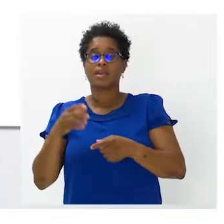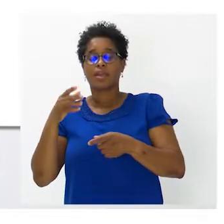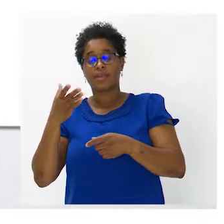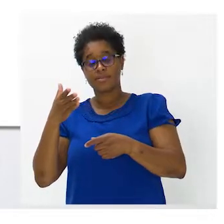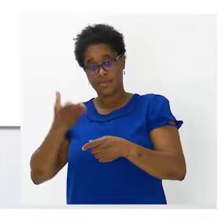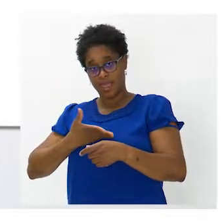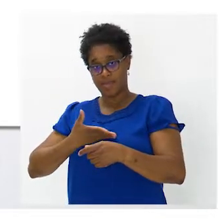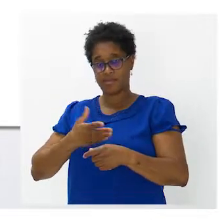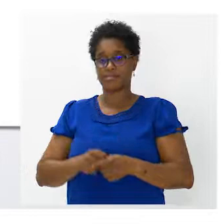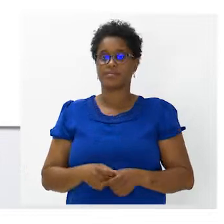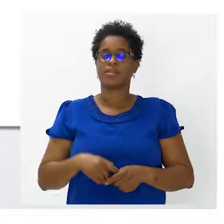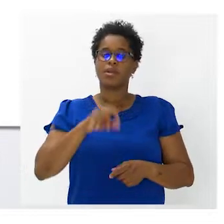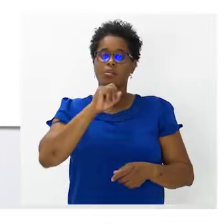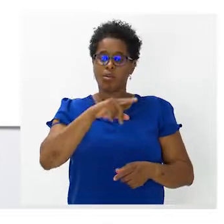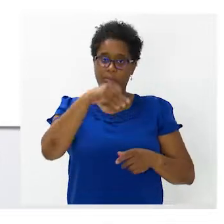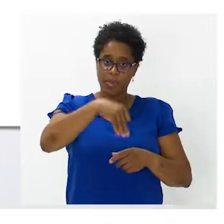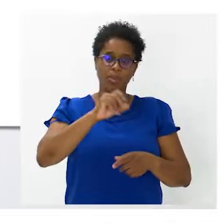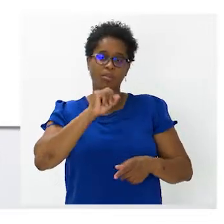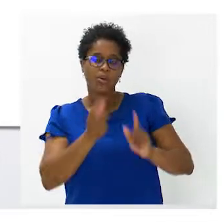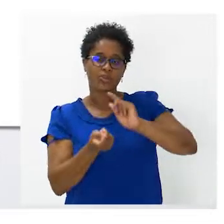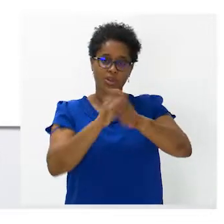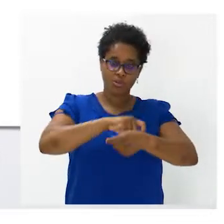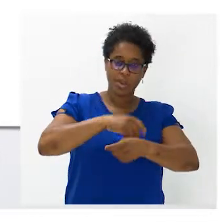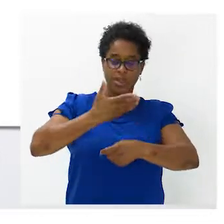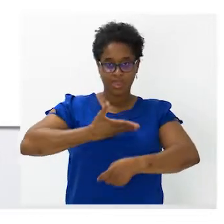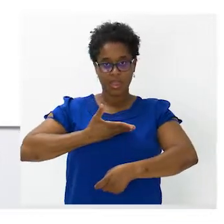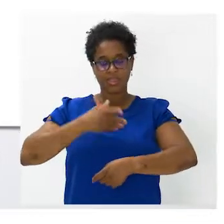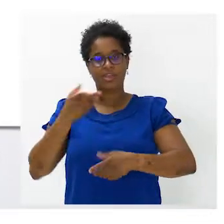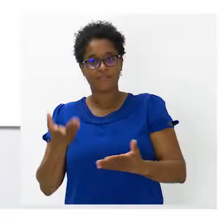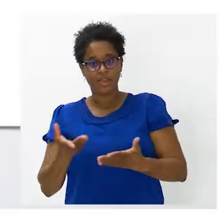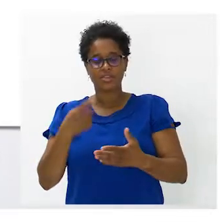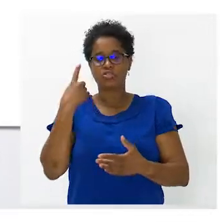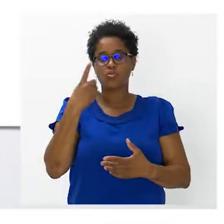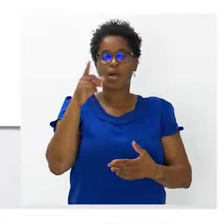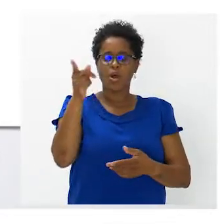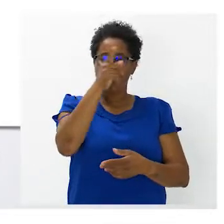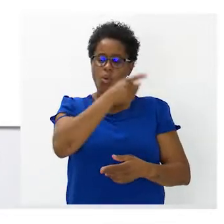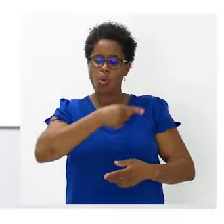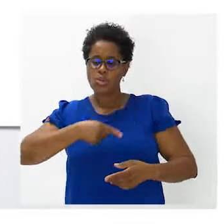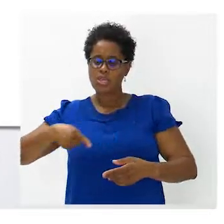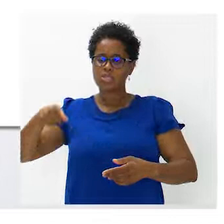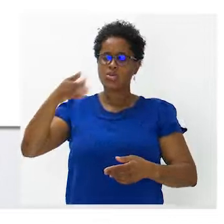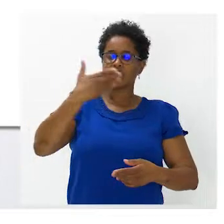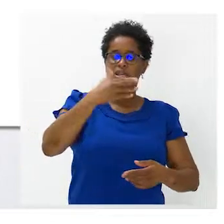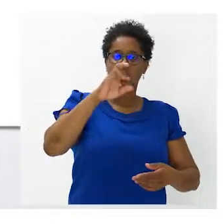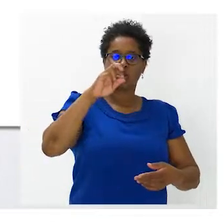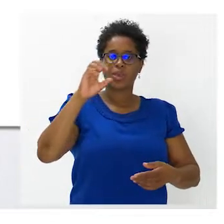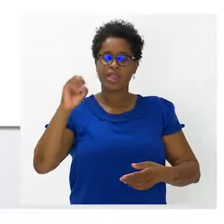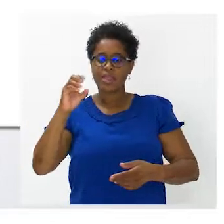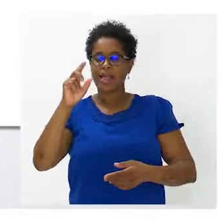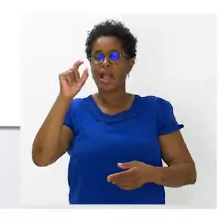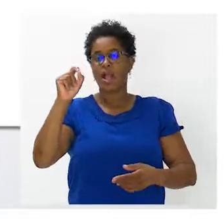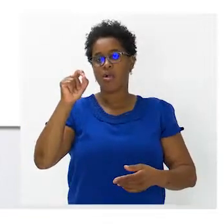D? Bom, a letra P pode transformar-se na letra D através de uma rotação de 180 graus